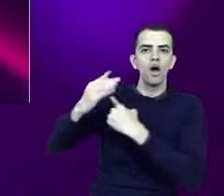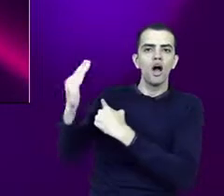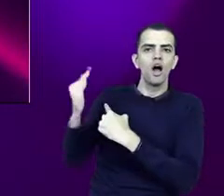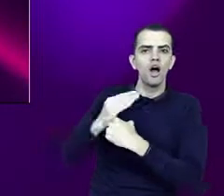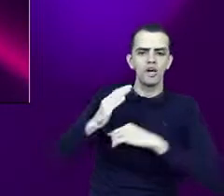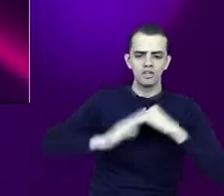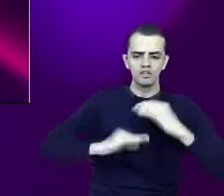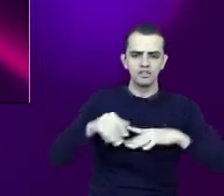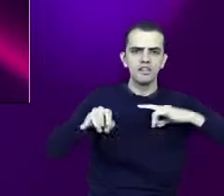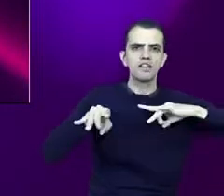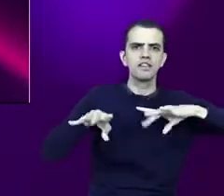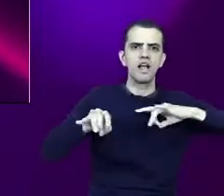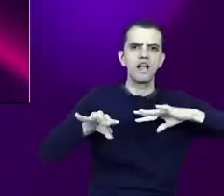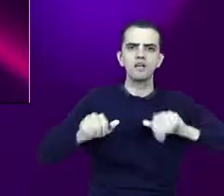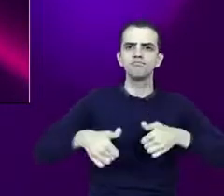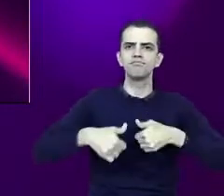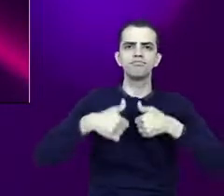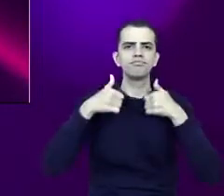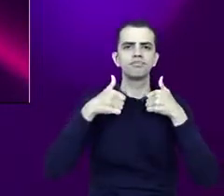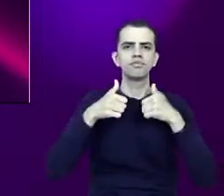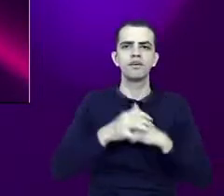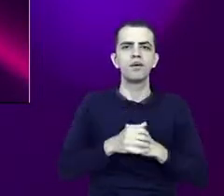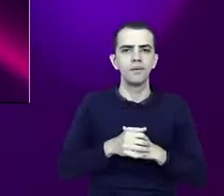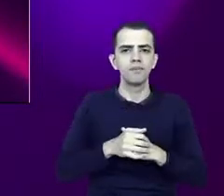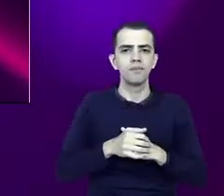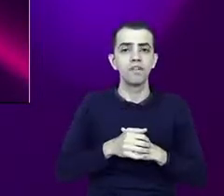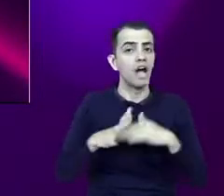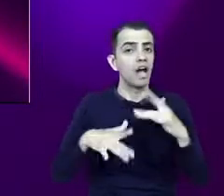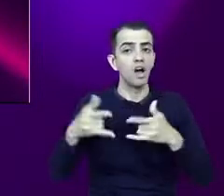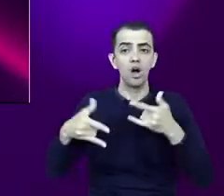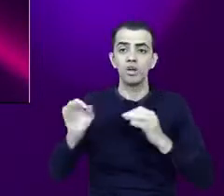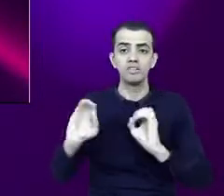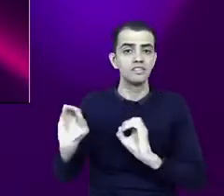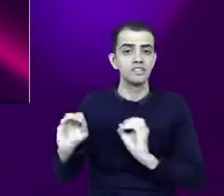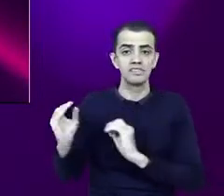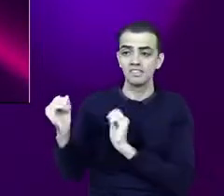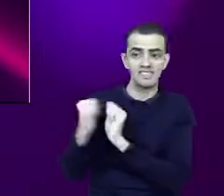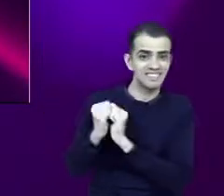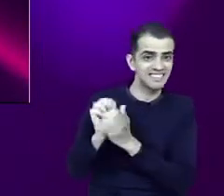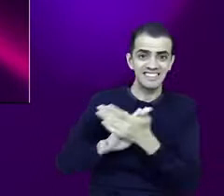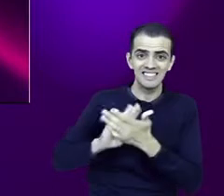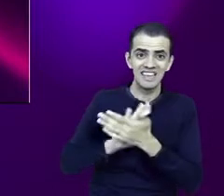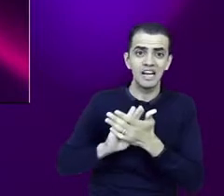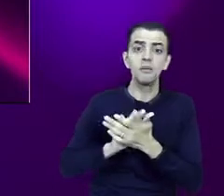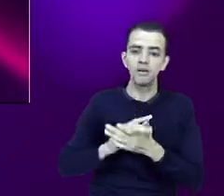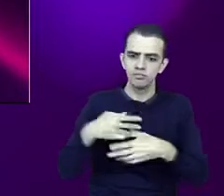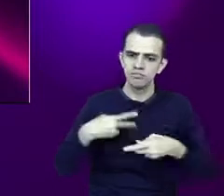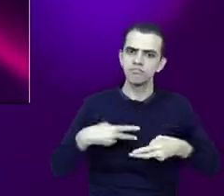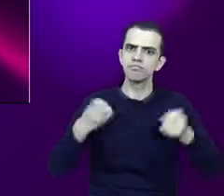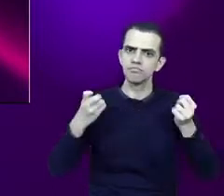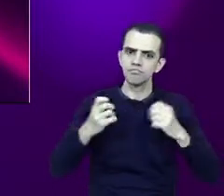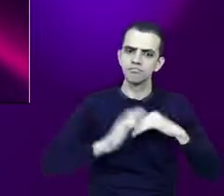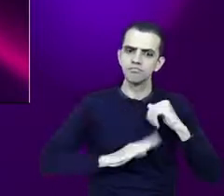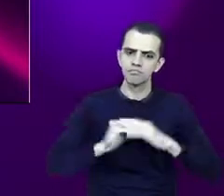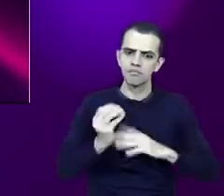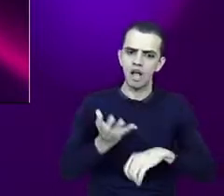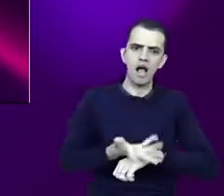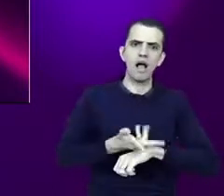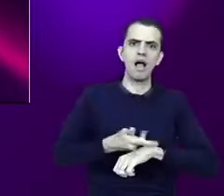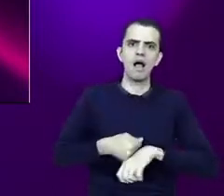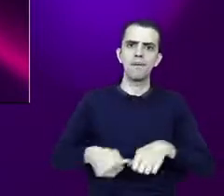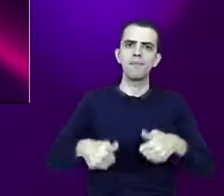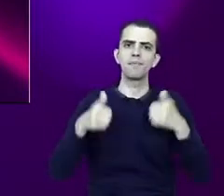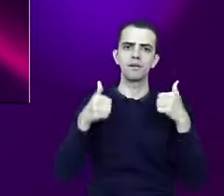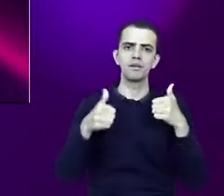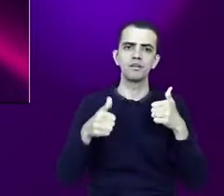melhores, inclusive nas cirurgias não robóticas. Então, eu acho que isso é fundamental. Imagine para um cirurgião que vai